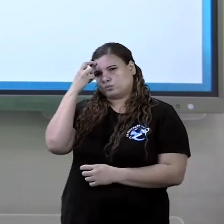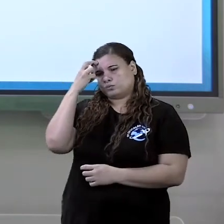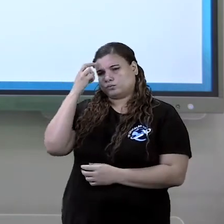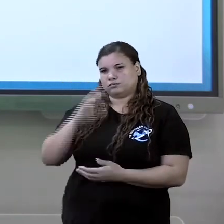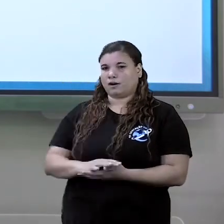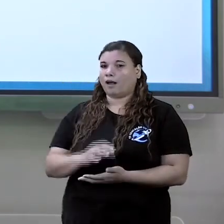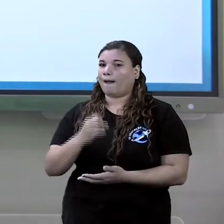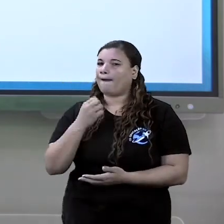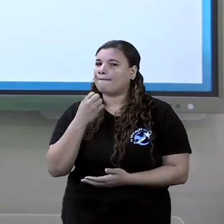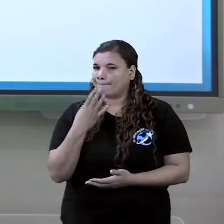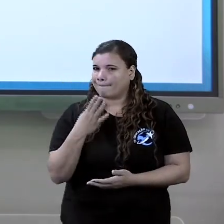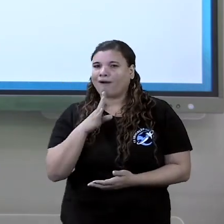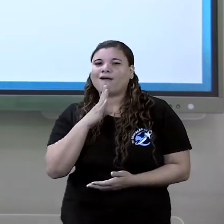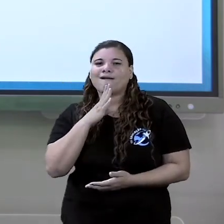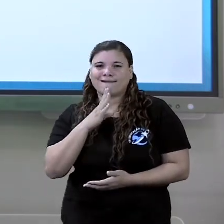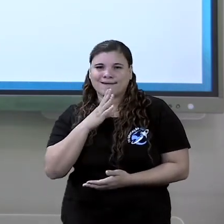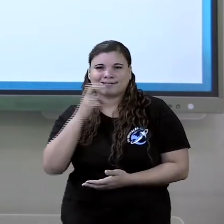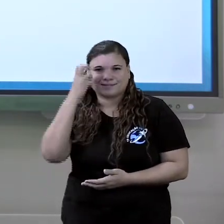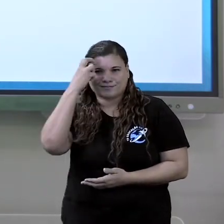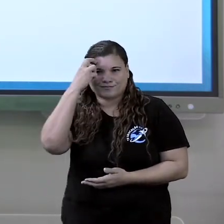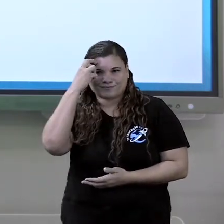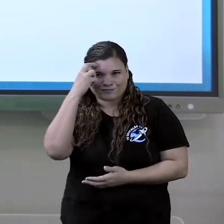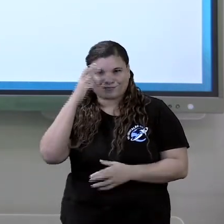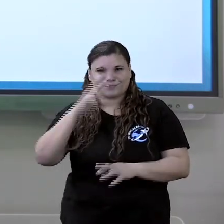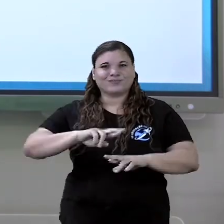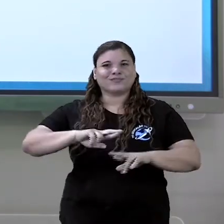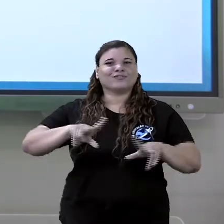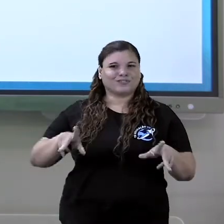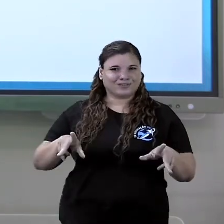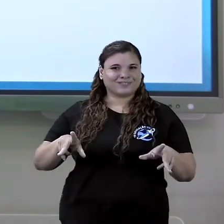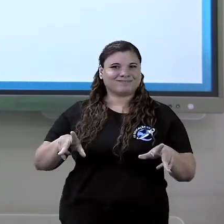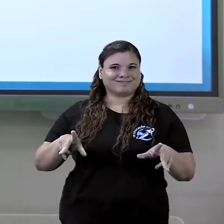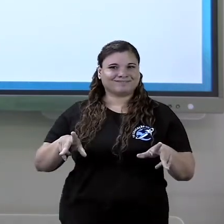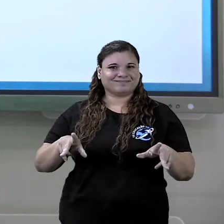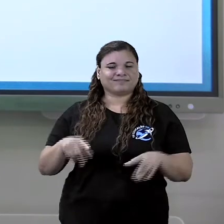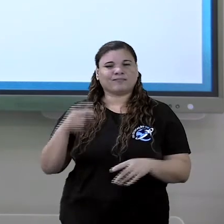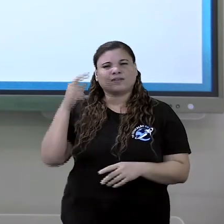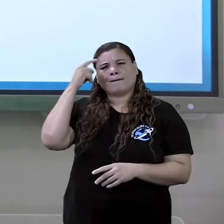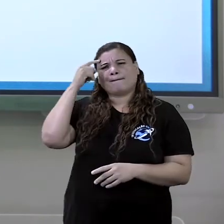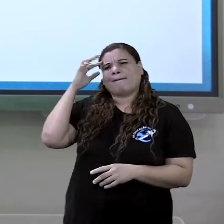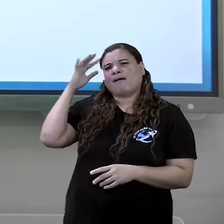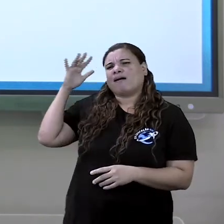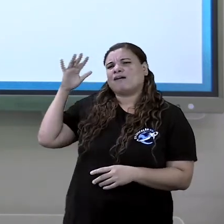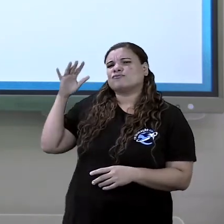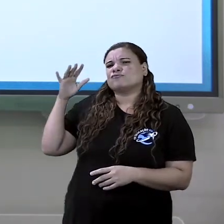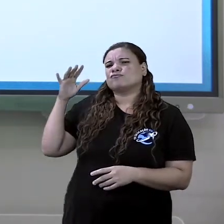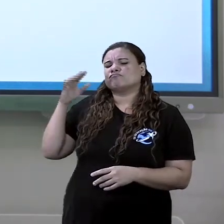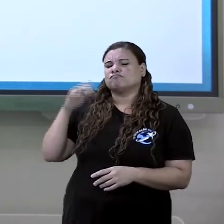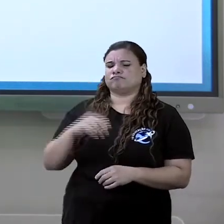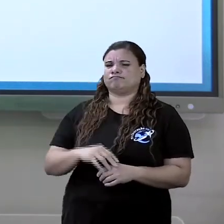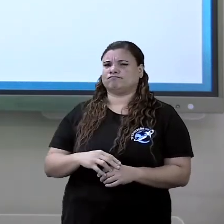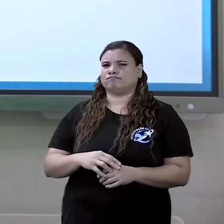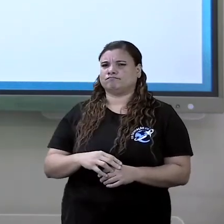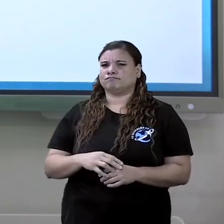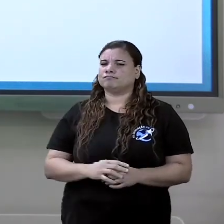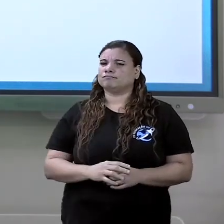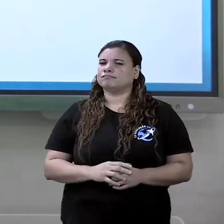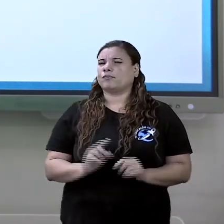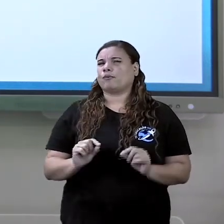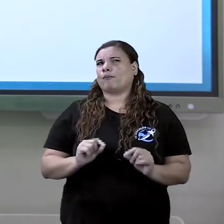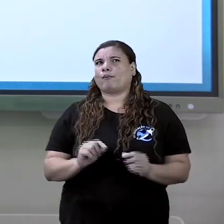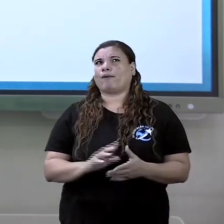outro. Vamos imaginar um tempo antes da nossa existência. Um